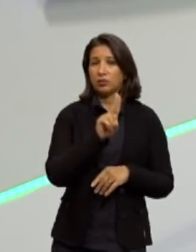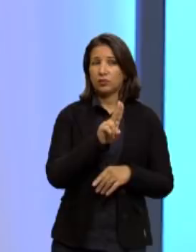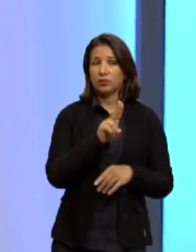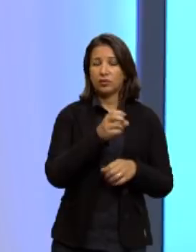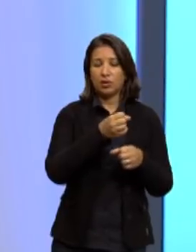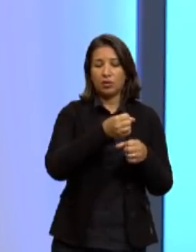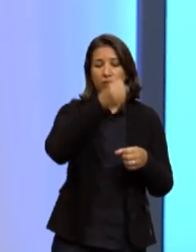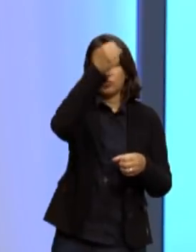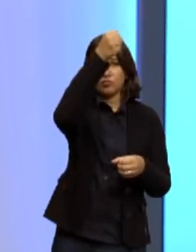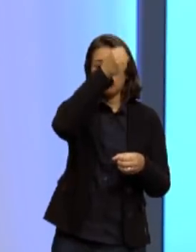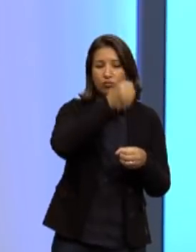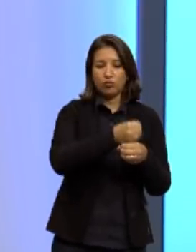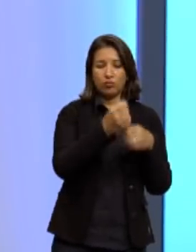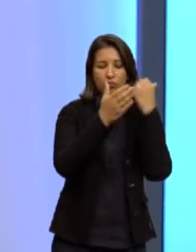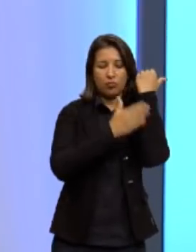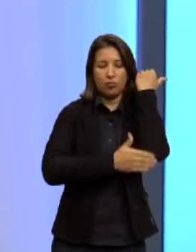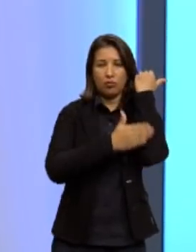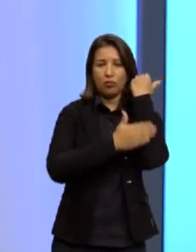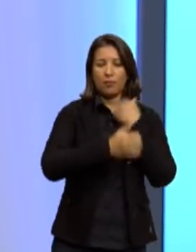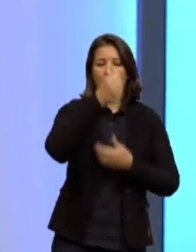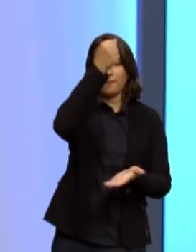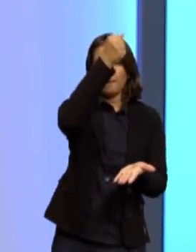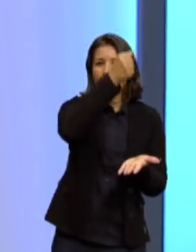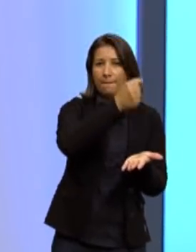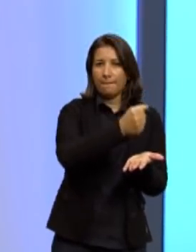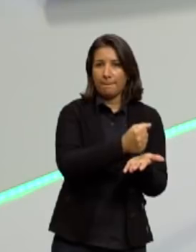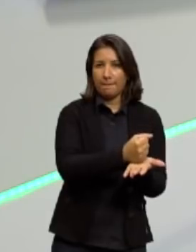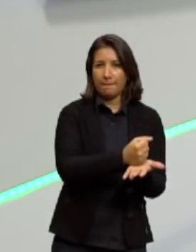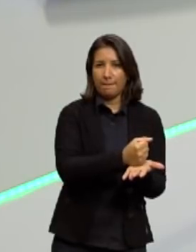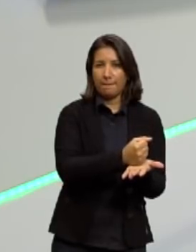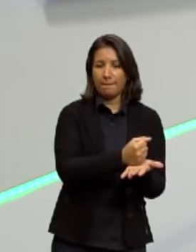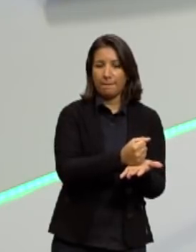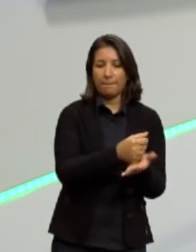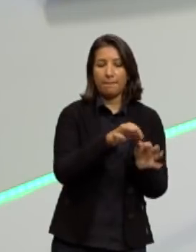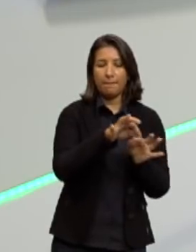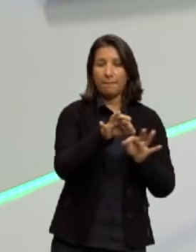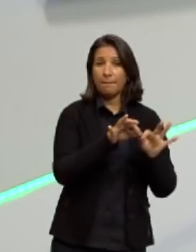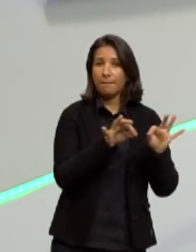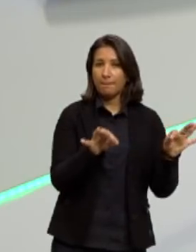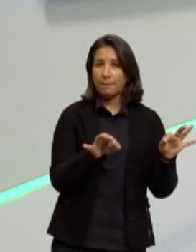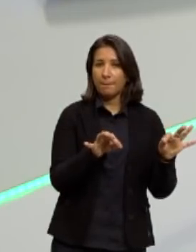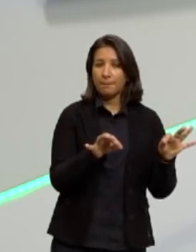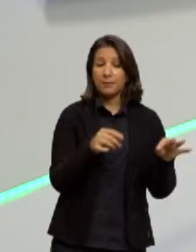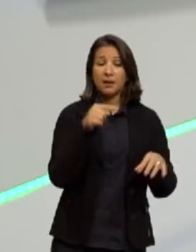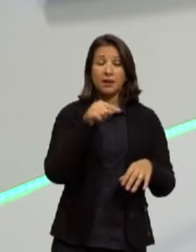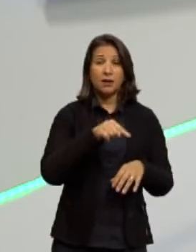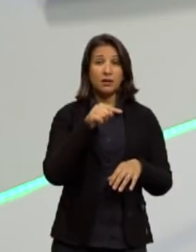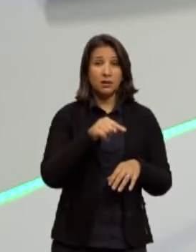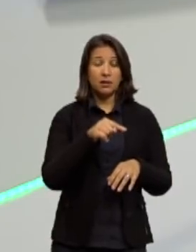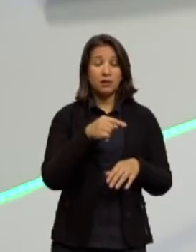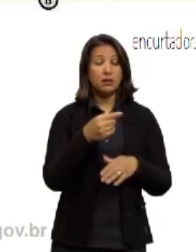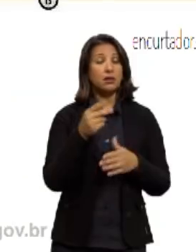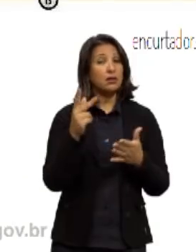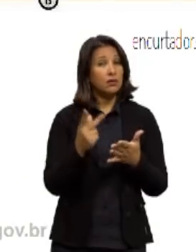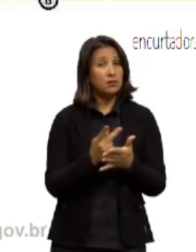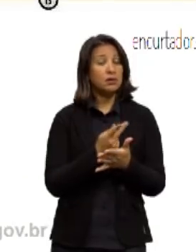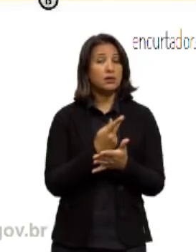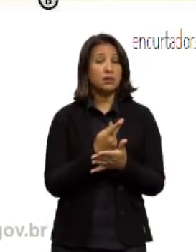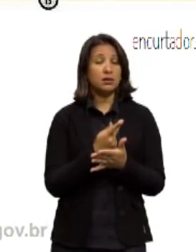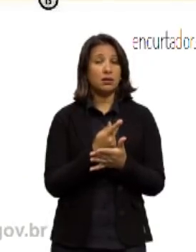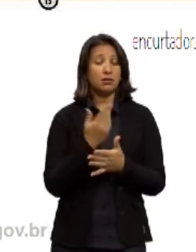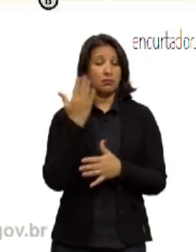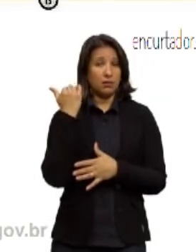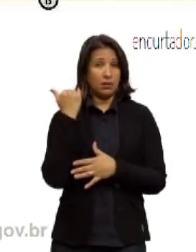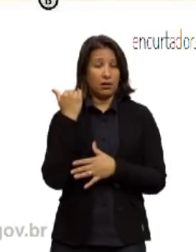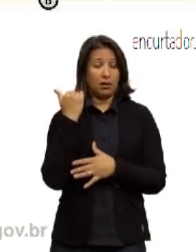mão tem um pedacinho de madeira que ele tá tentando medir a sombra certo e realmente era dessa forma que as coisas aconteceu então